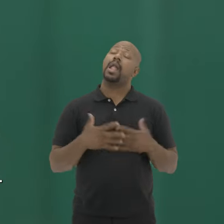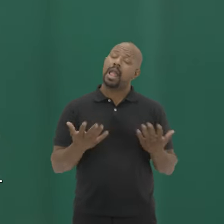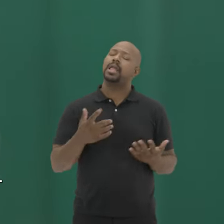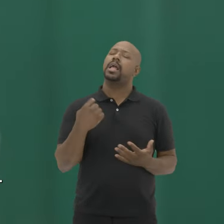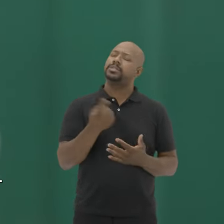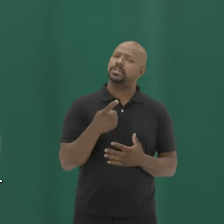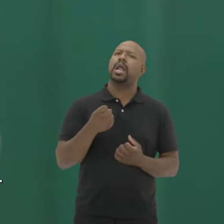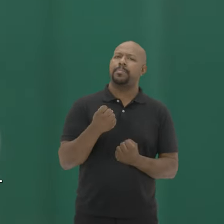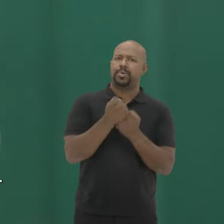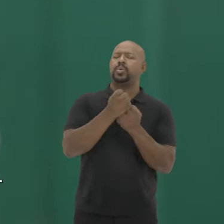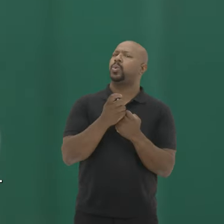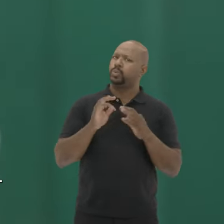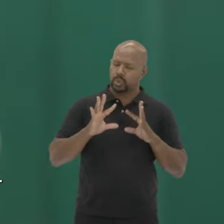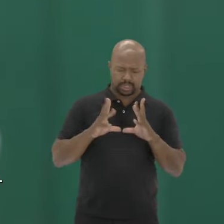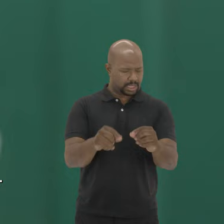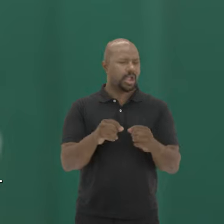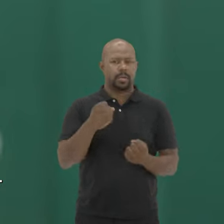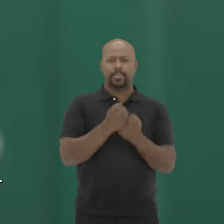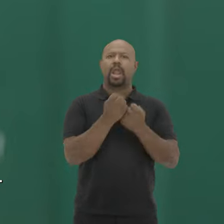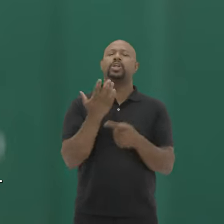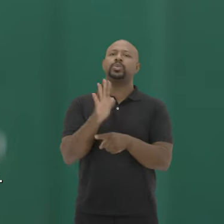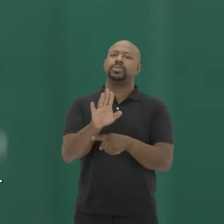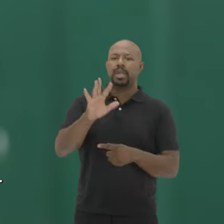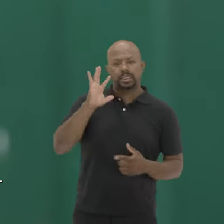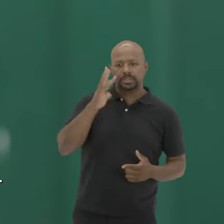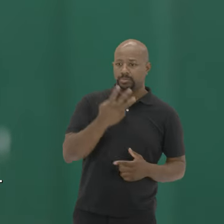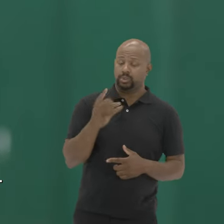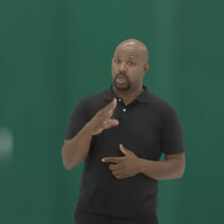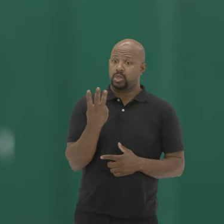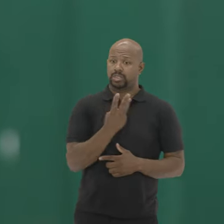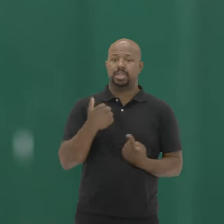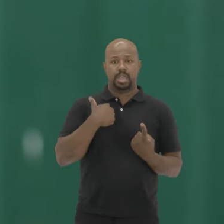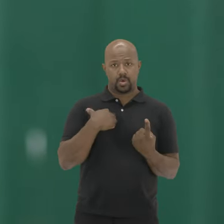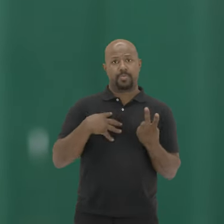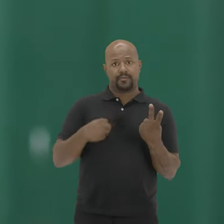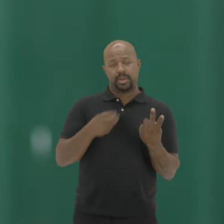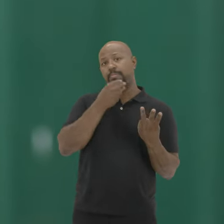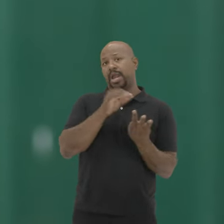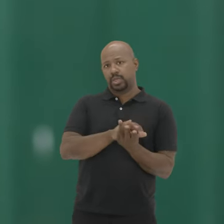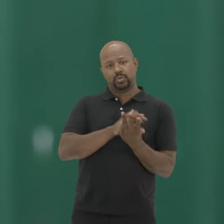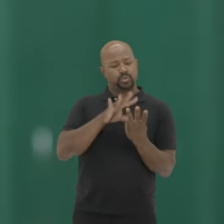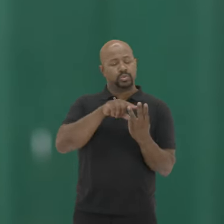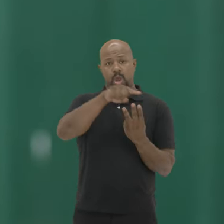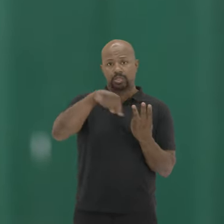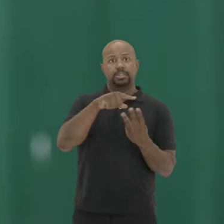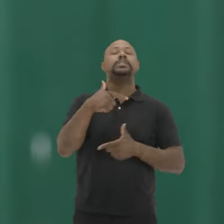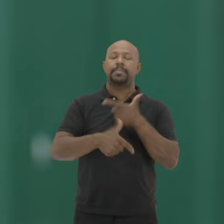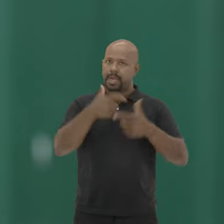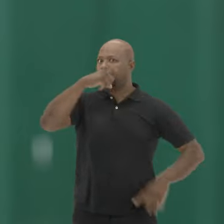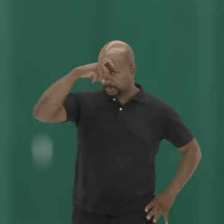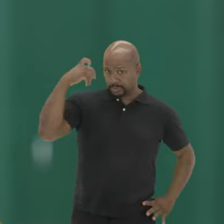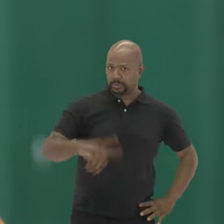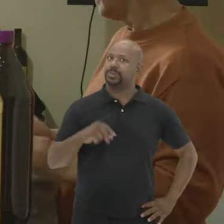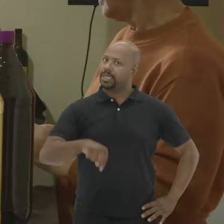gente, né? É, a gente apoiou, deu total apoio, a gente ajuda ele. Somos só nós três. Eu, meu filho e meu marido. Então a gente trabalha